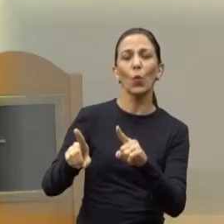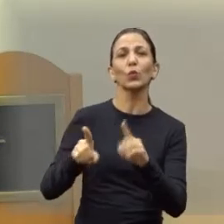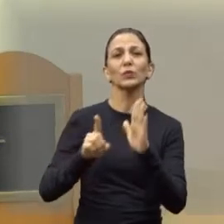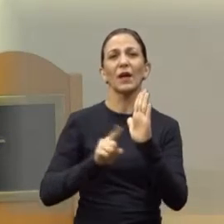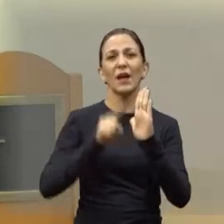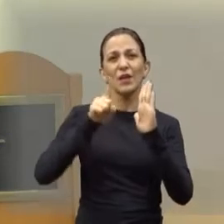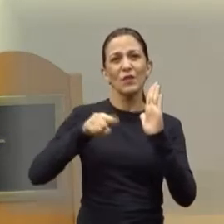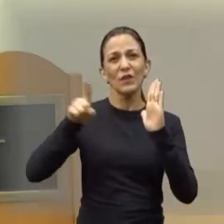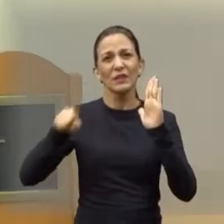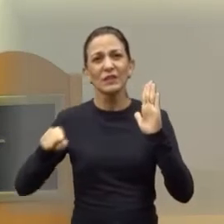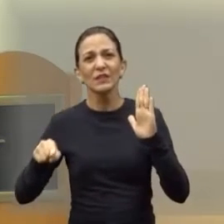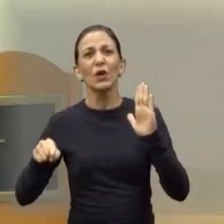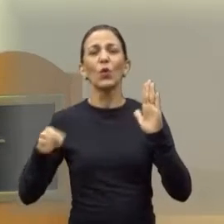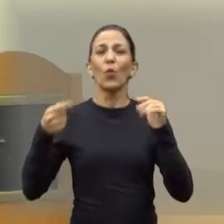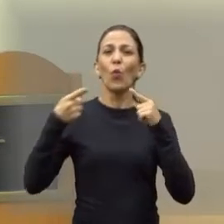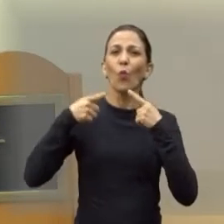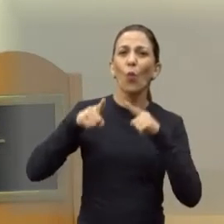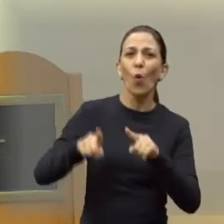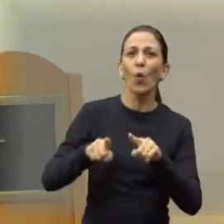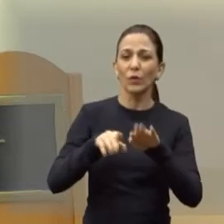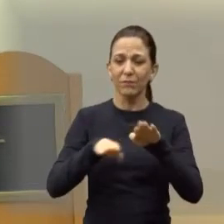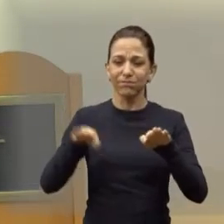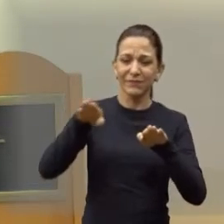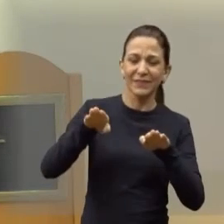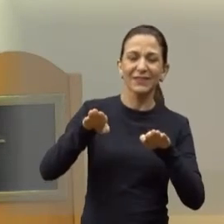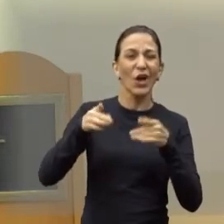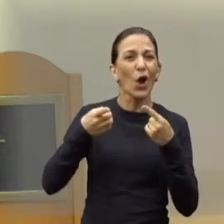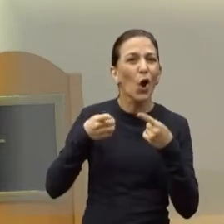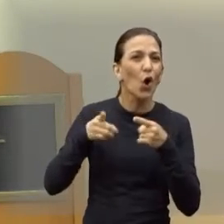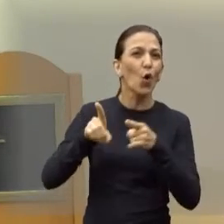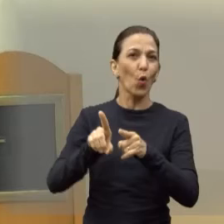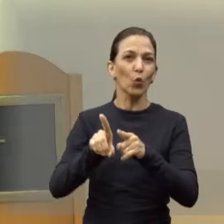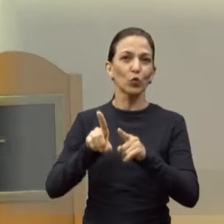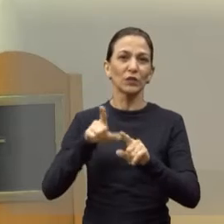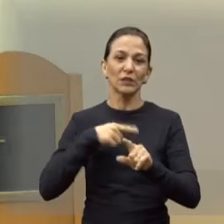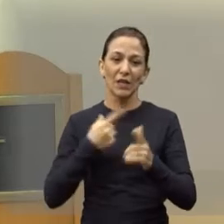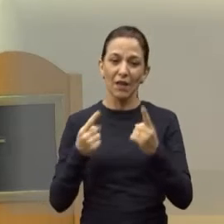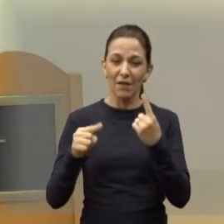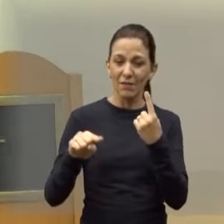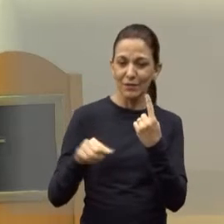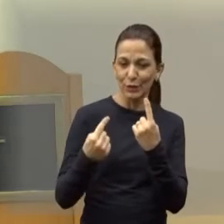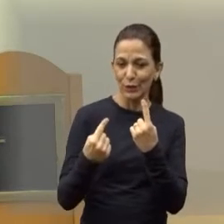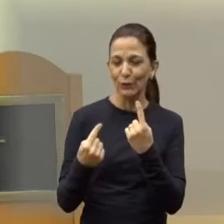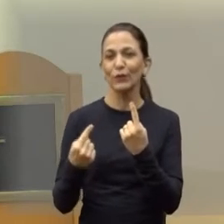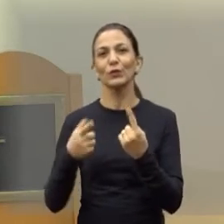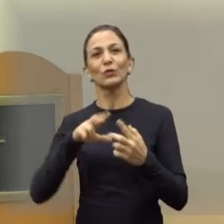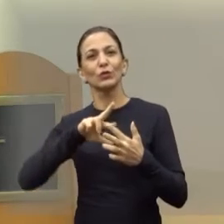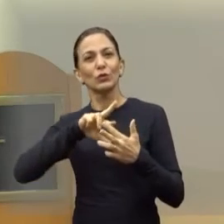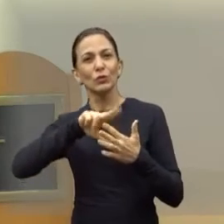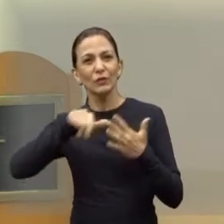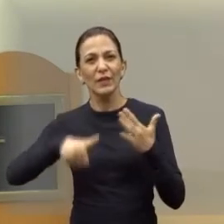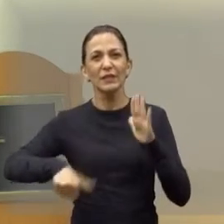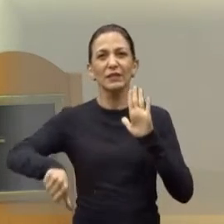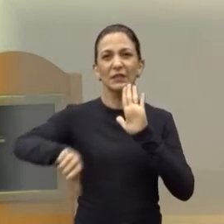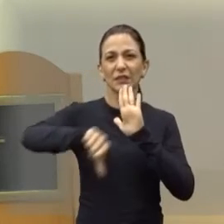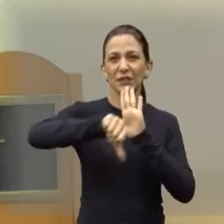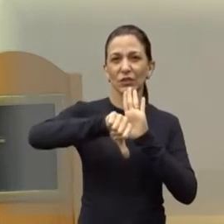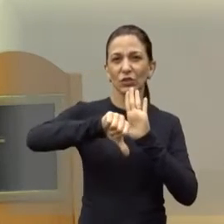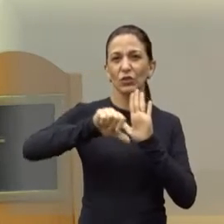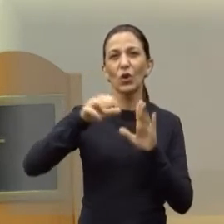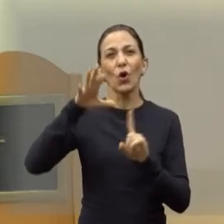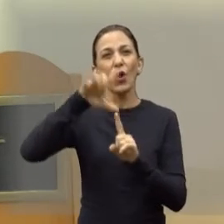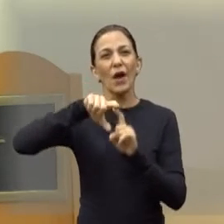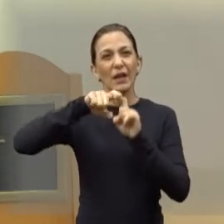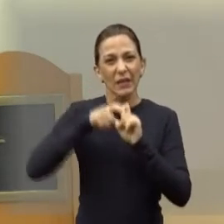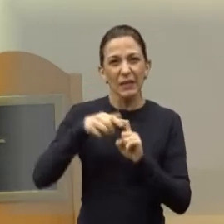a desigualdade que esse também é alinhado aos desafios globais Como a crise climática e